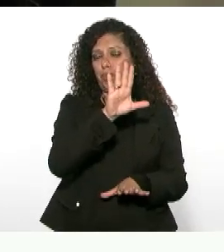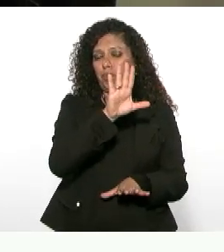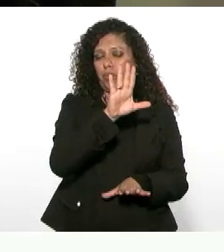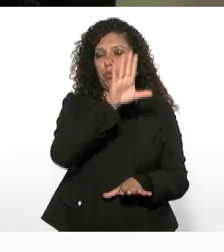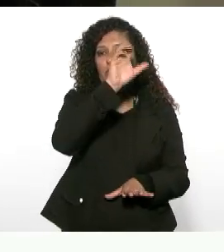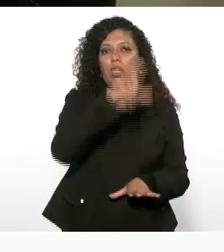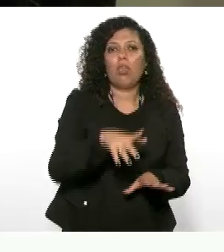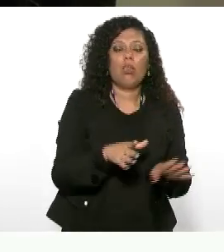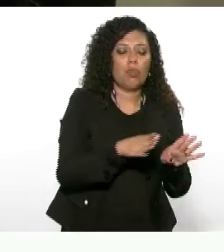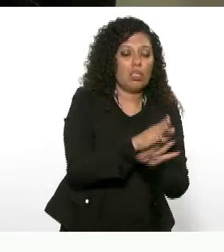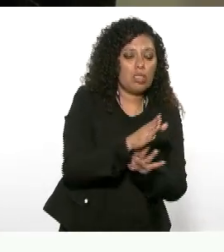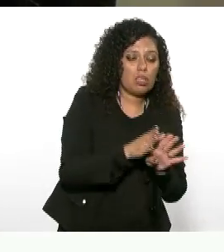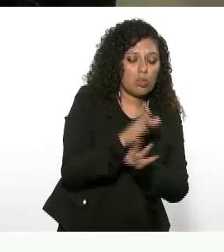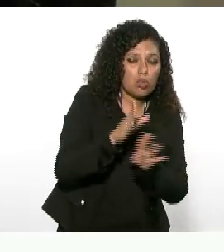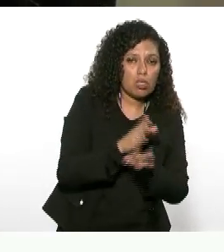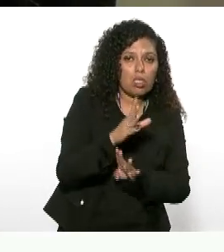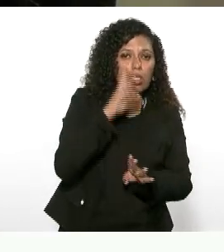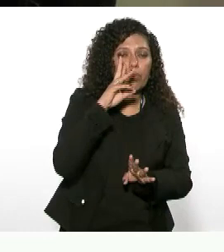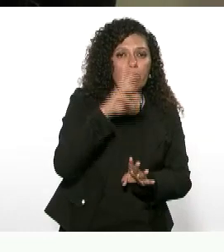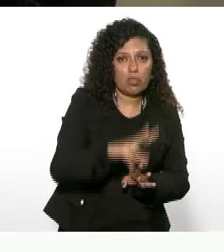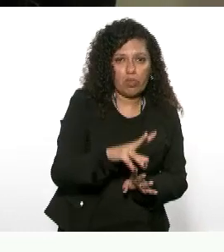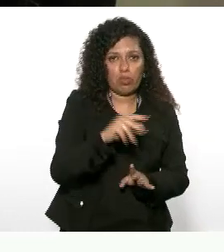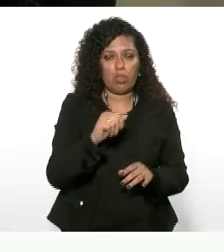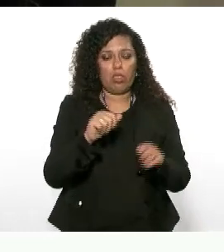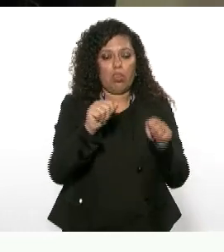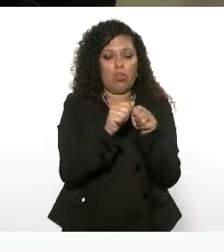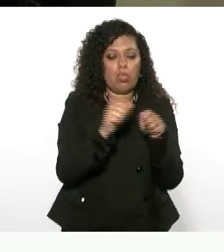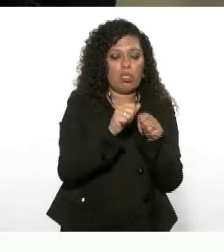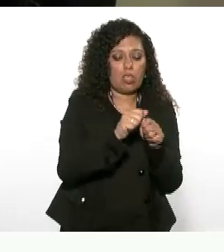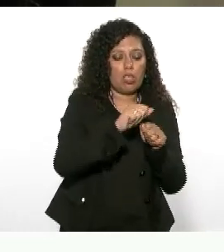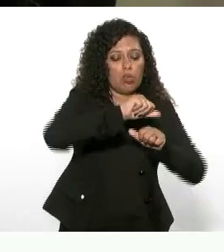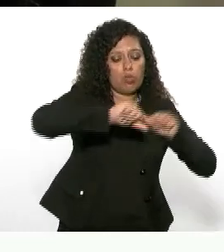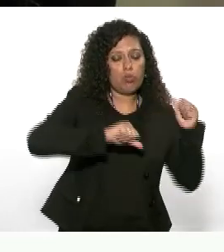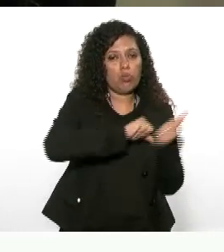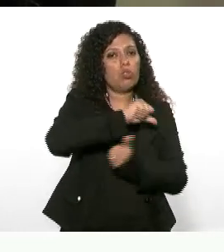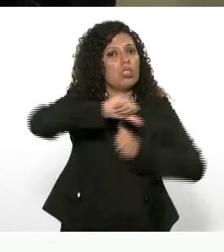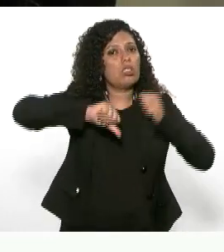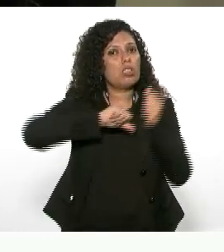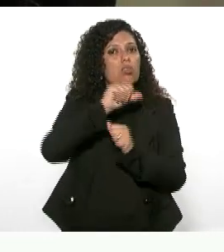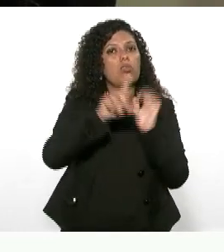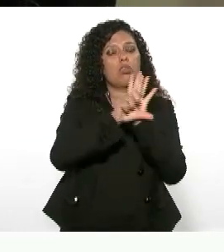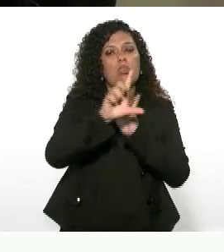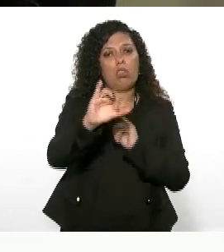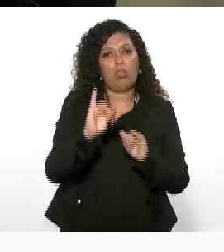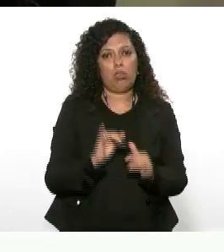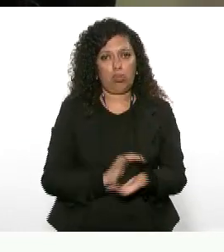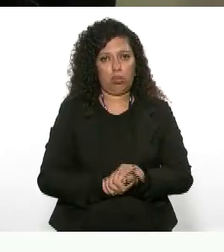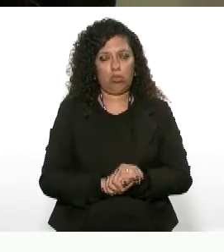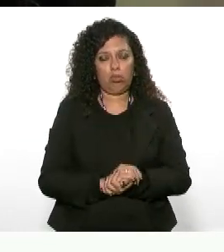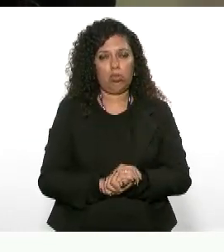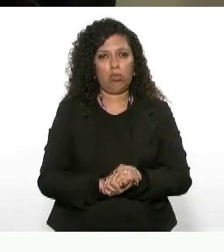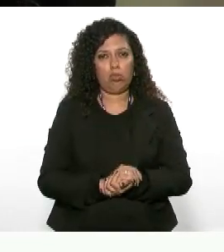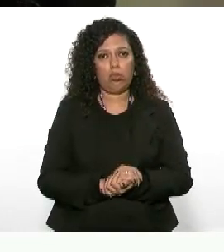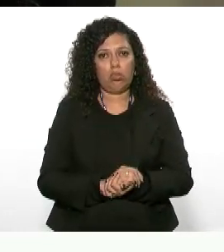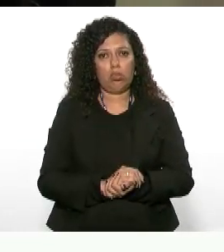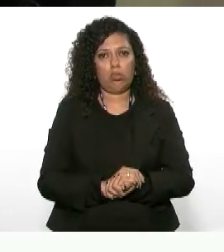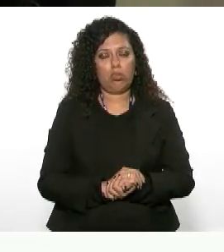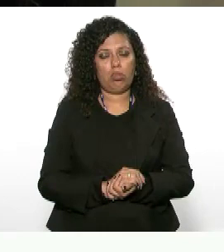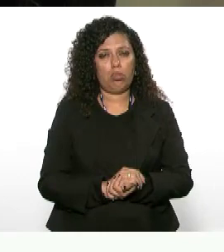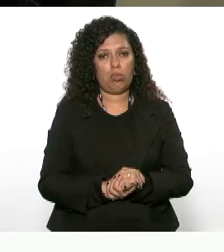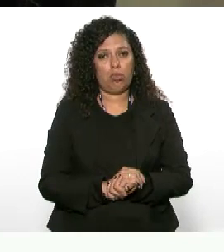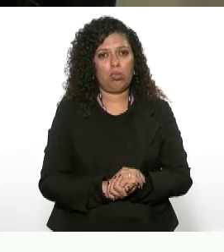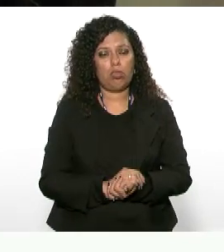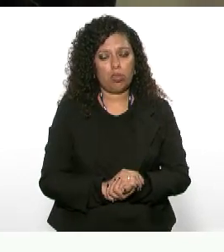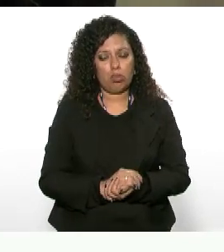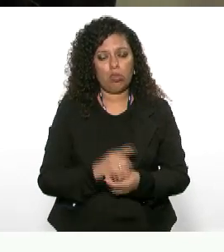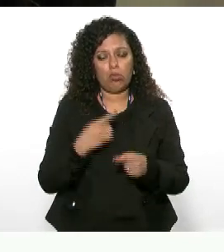consultoria, de forma a propor alguns ajustes para que nós não tenhamos uma